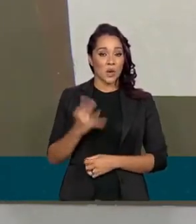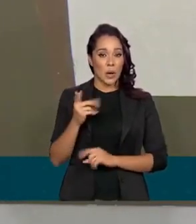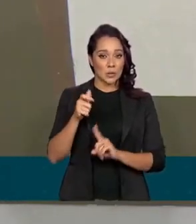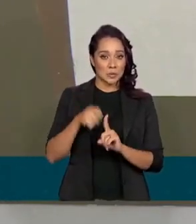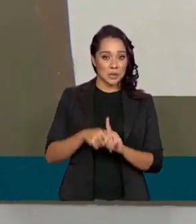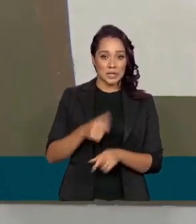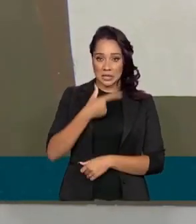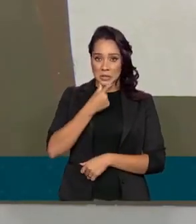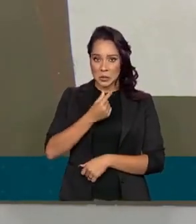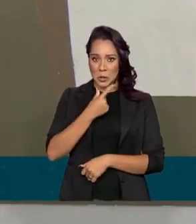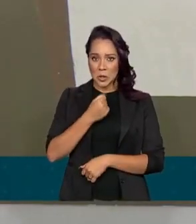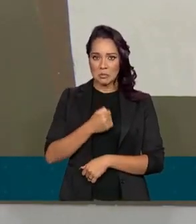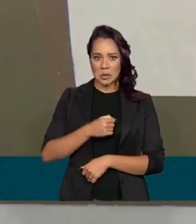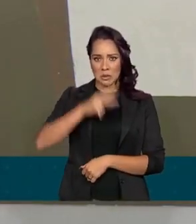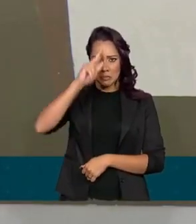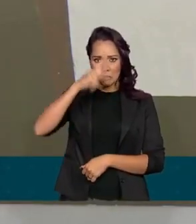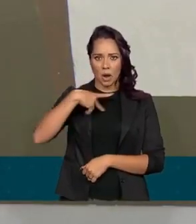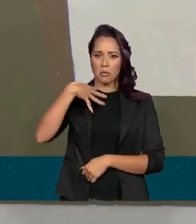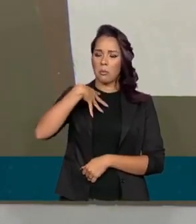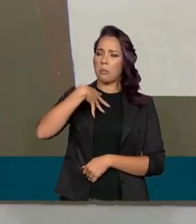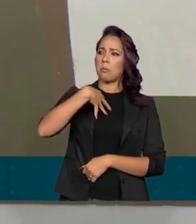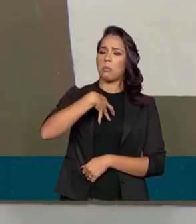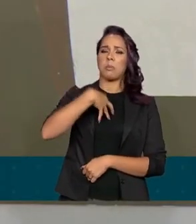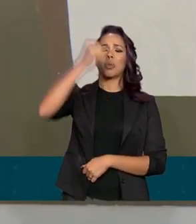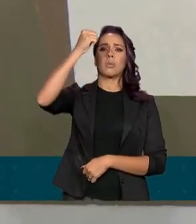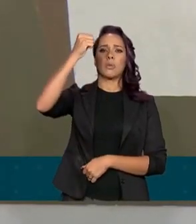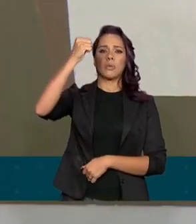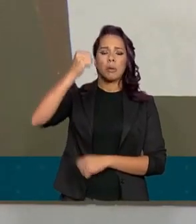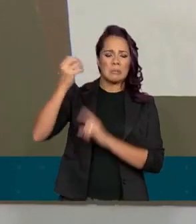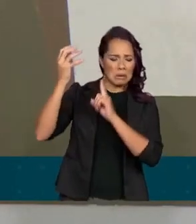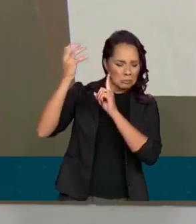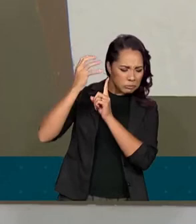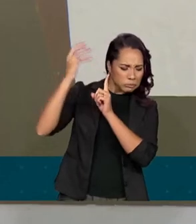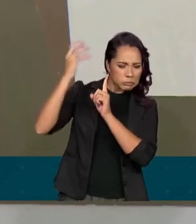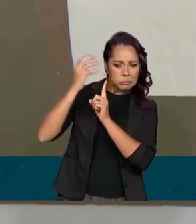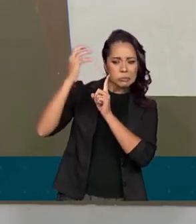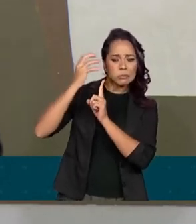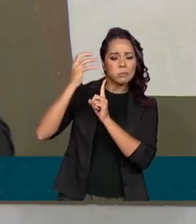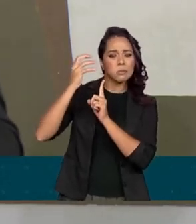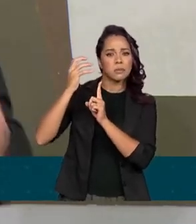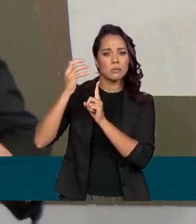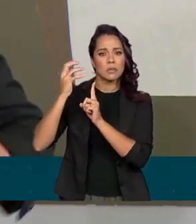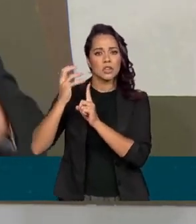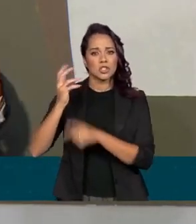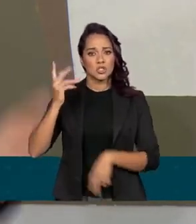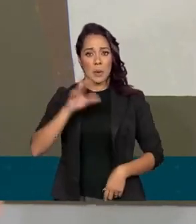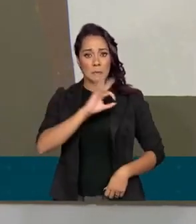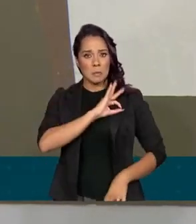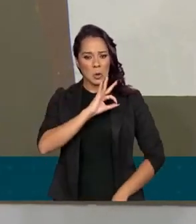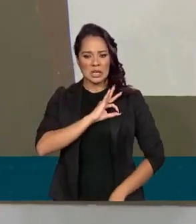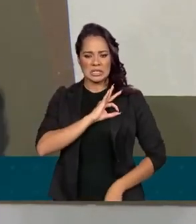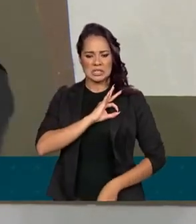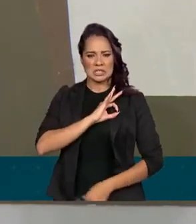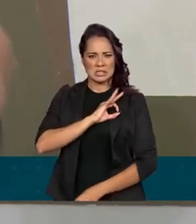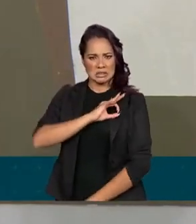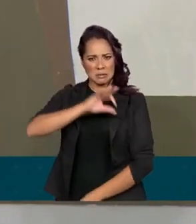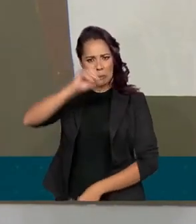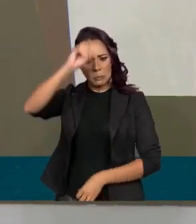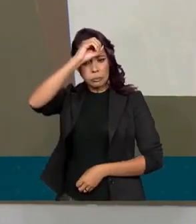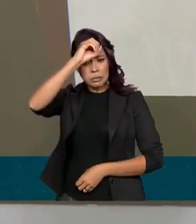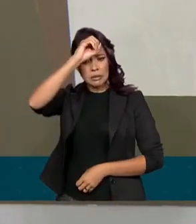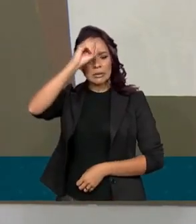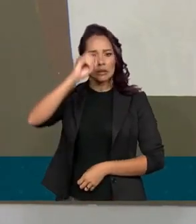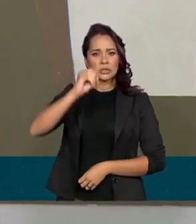5 anos e 4 meses que esse homem se matou pela pressão de uma polícia ignorante, de um